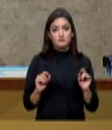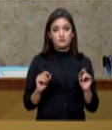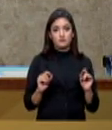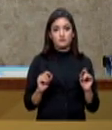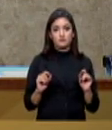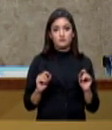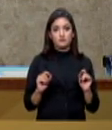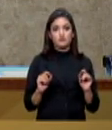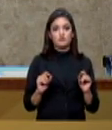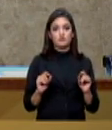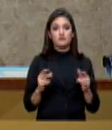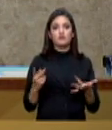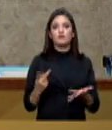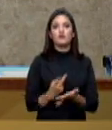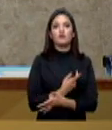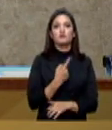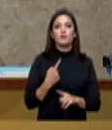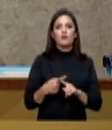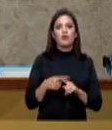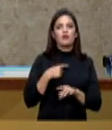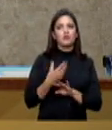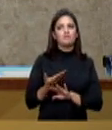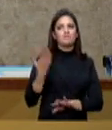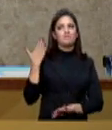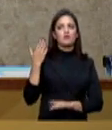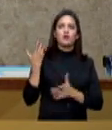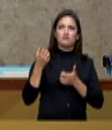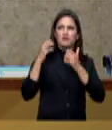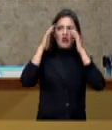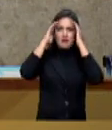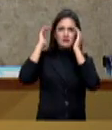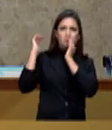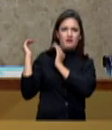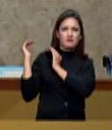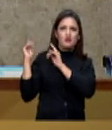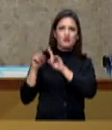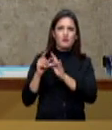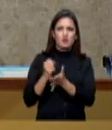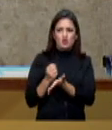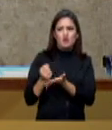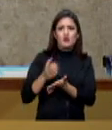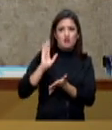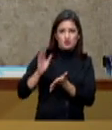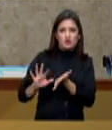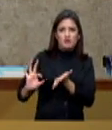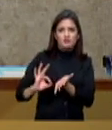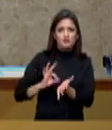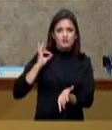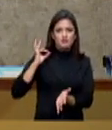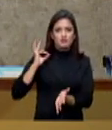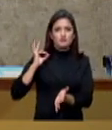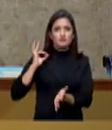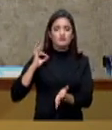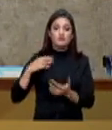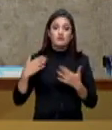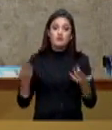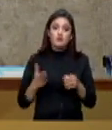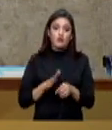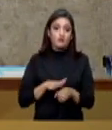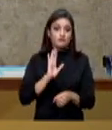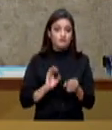em respeito ao passado vai dizer eventualmente aos contratos celebrados o nosso